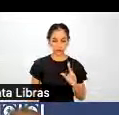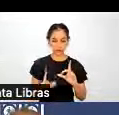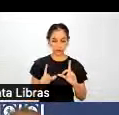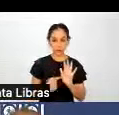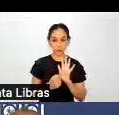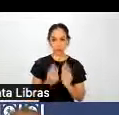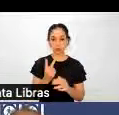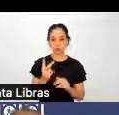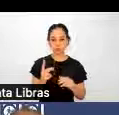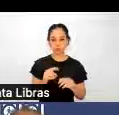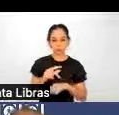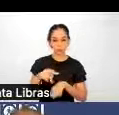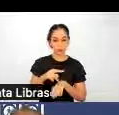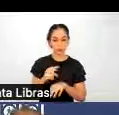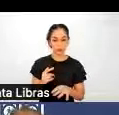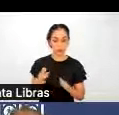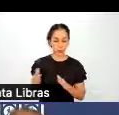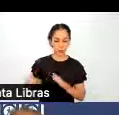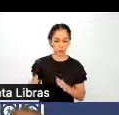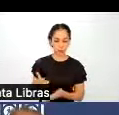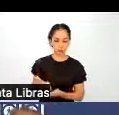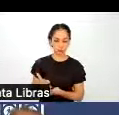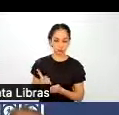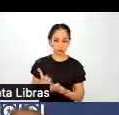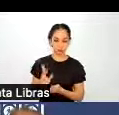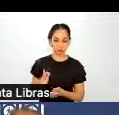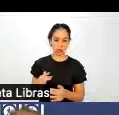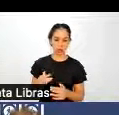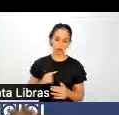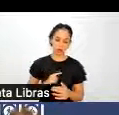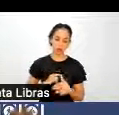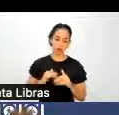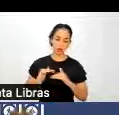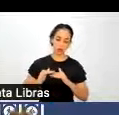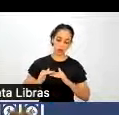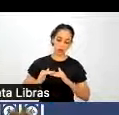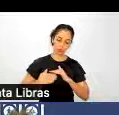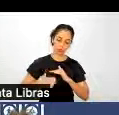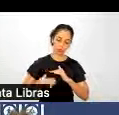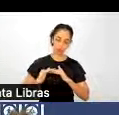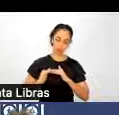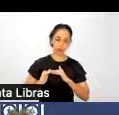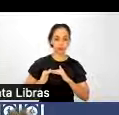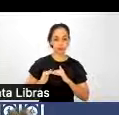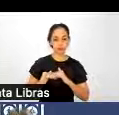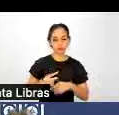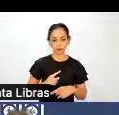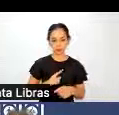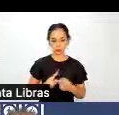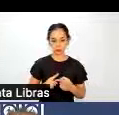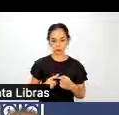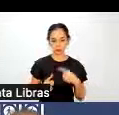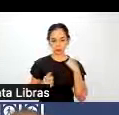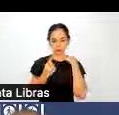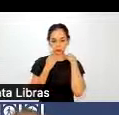praças que já chegaram na fase permanente. Aqui dá para ver que já é uma pavimentação de calçada, que o caixa de rua desapareceu, né? Aqui